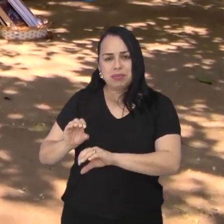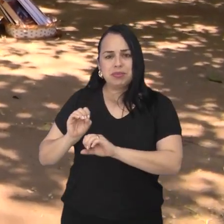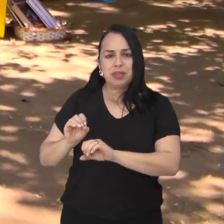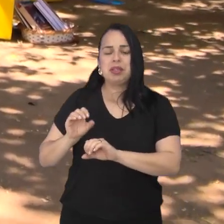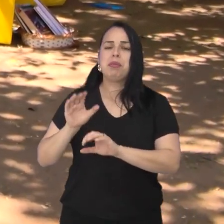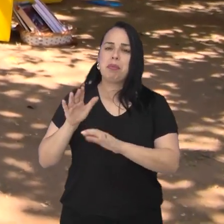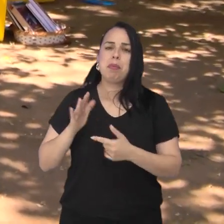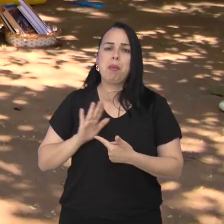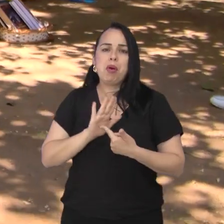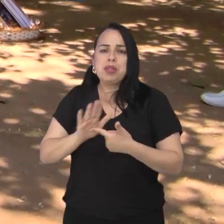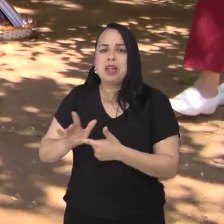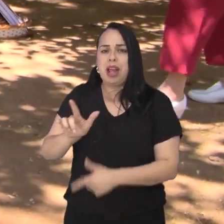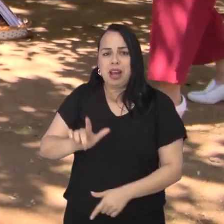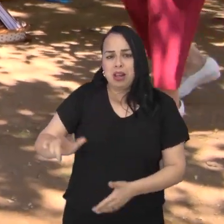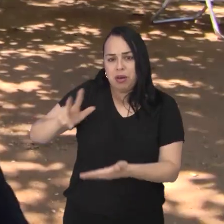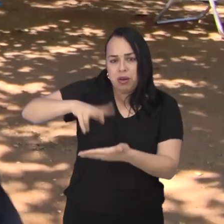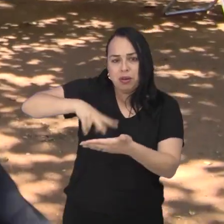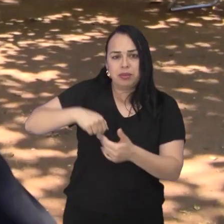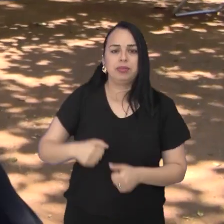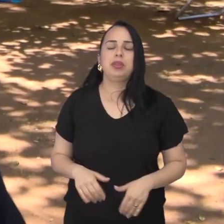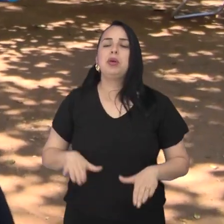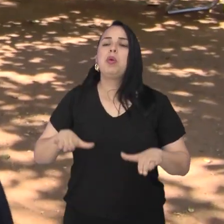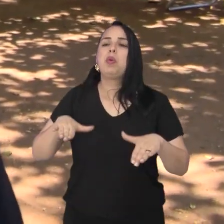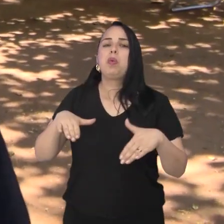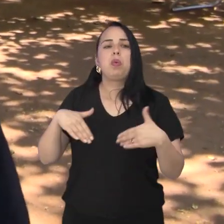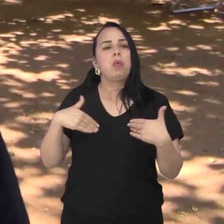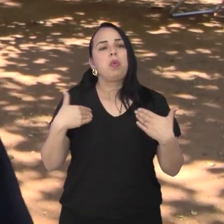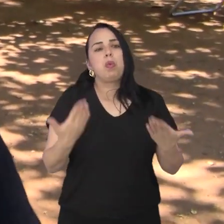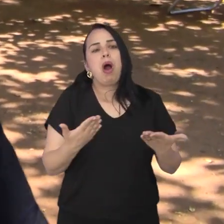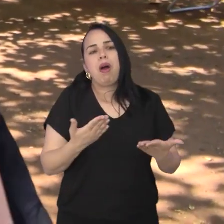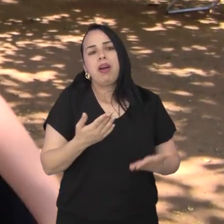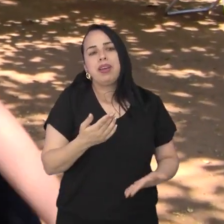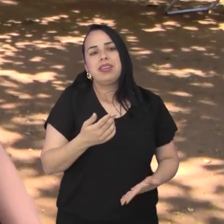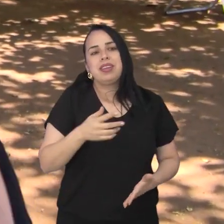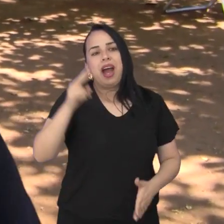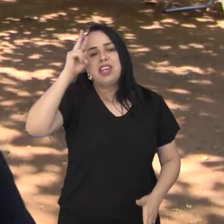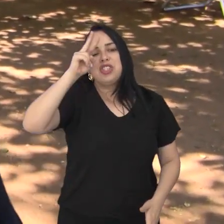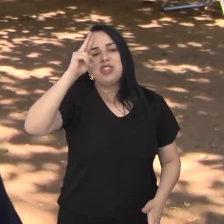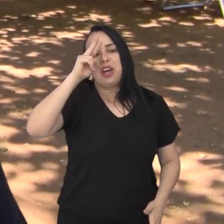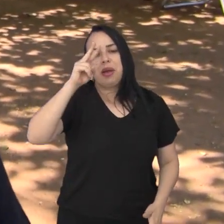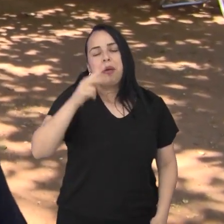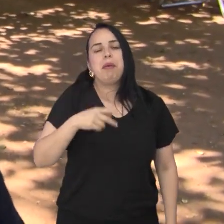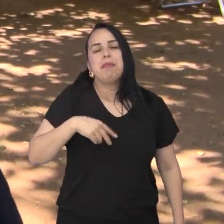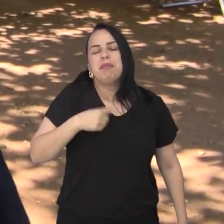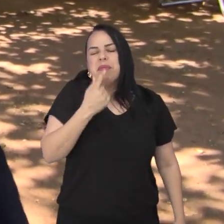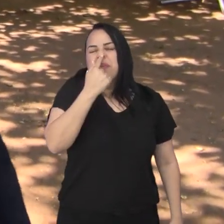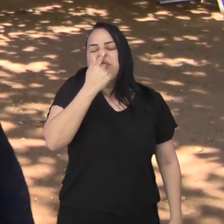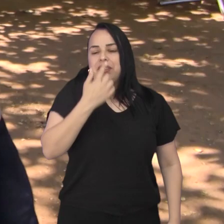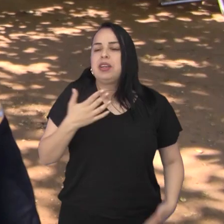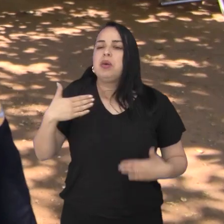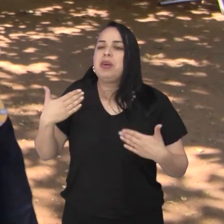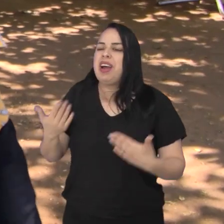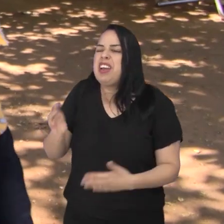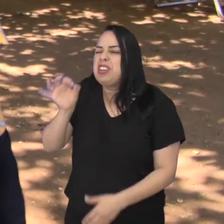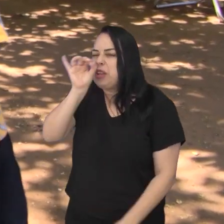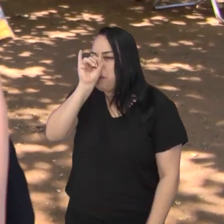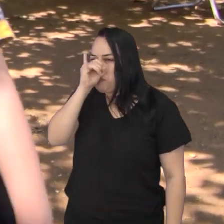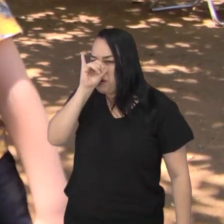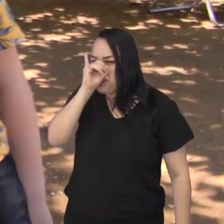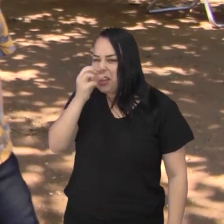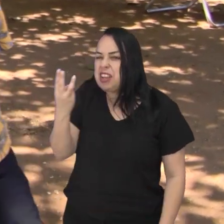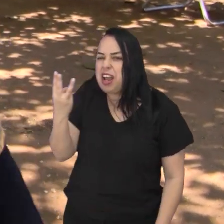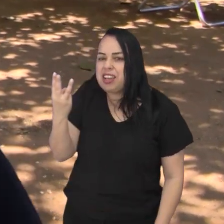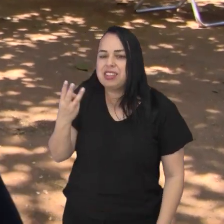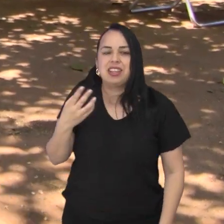esse universo mesmo da literatura para ele. Qual a sua história preferida? 3 porquinhos. E como que é a história dos 3 porquinhos? Eu